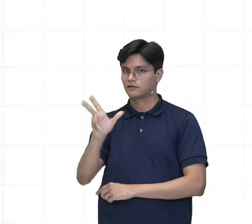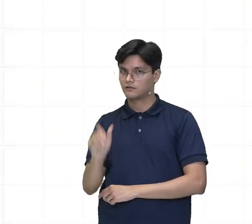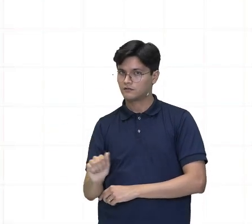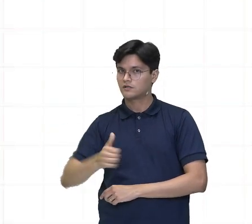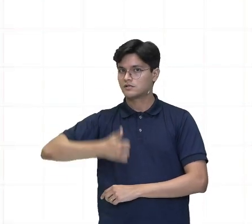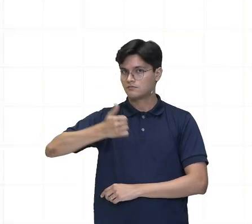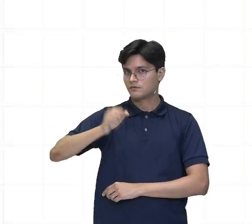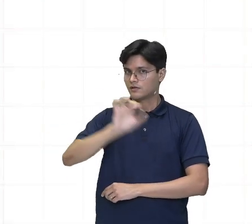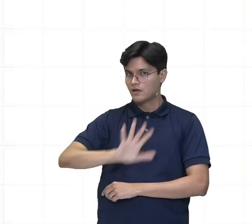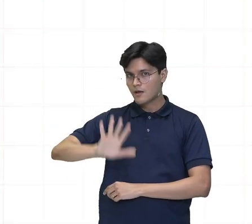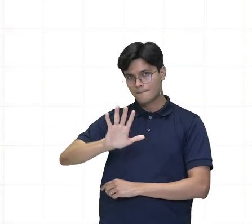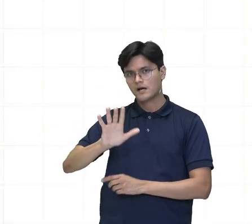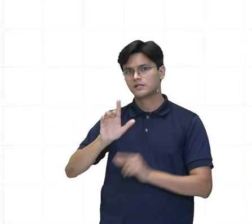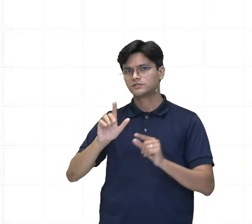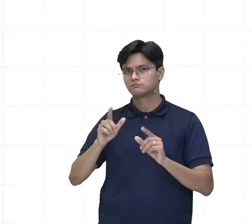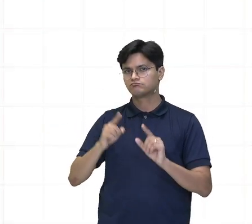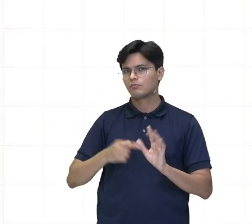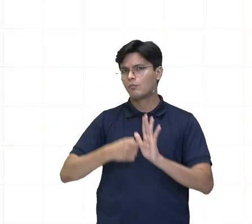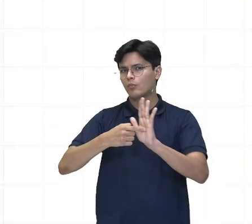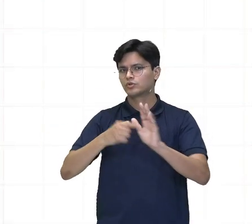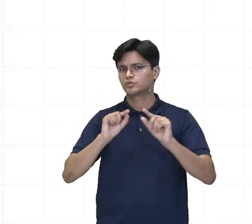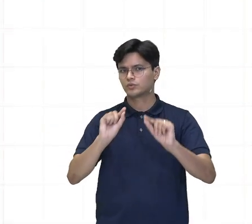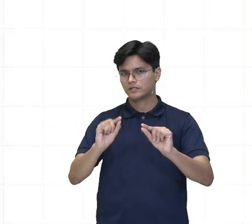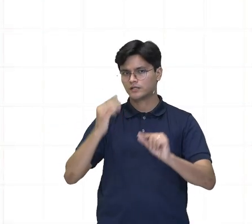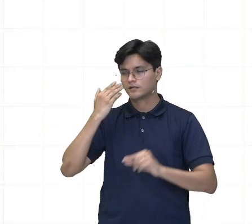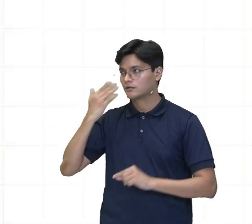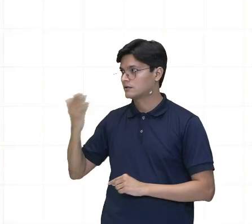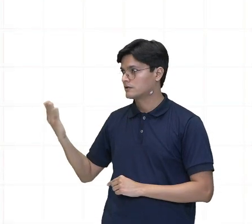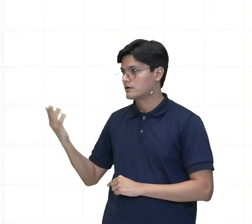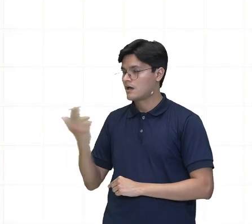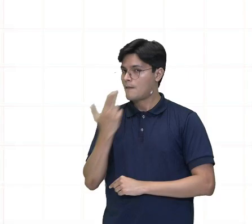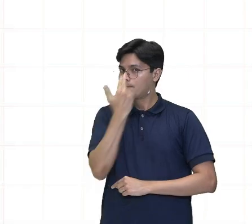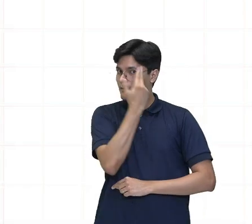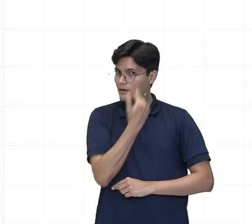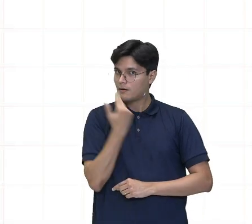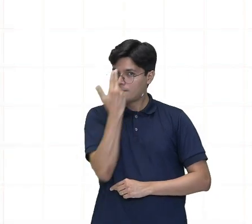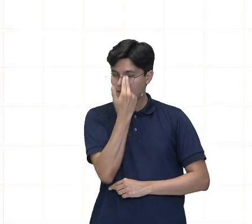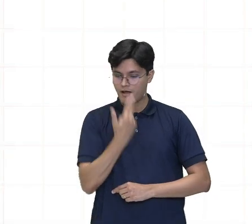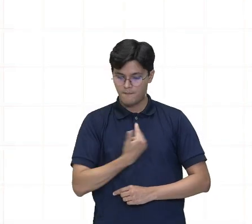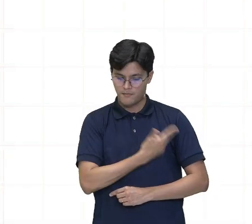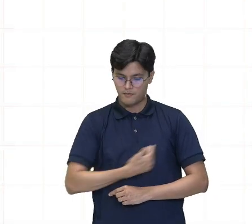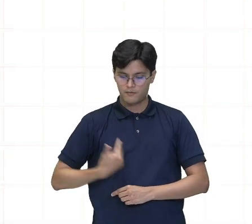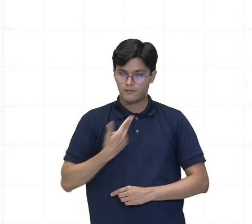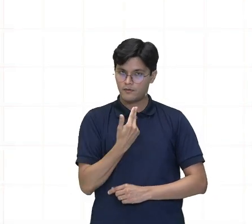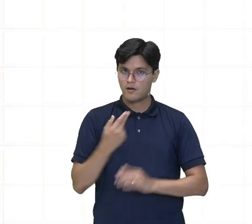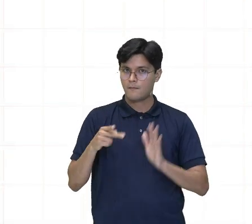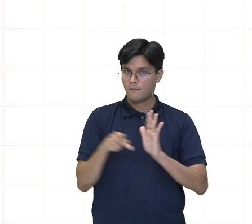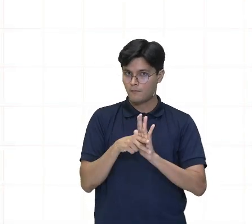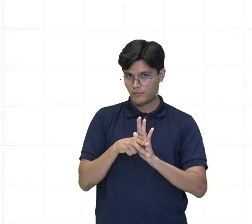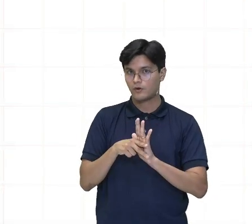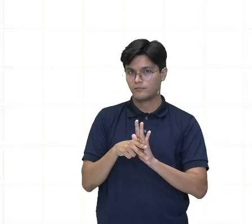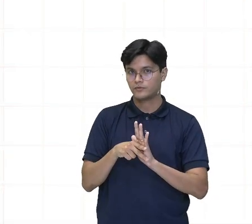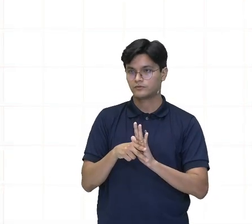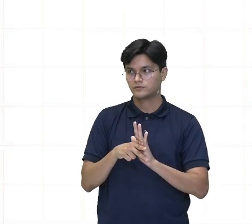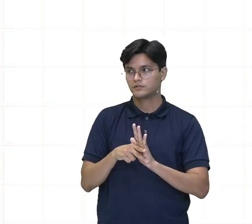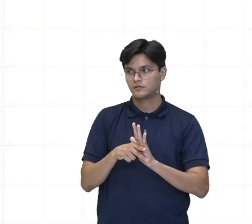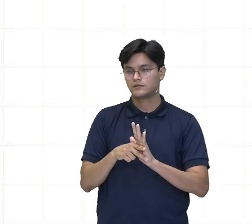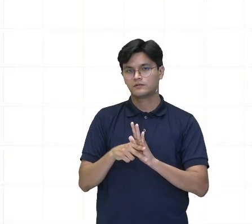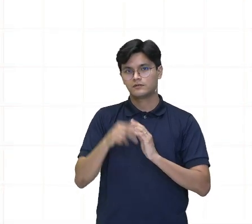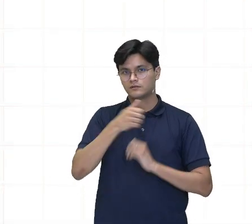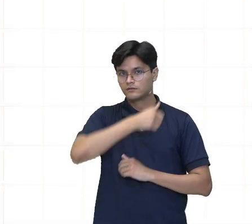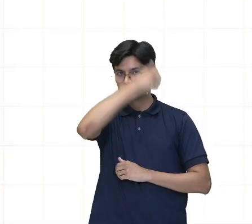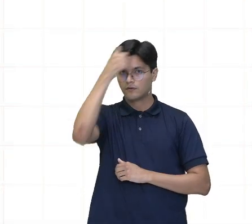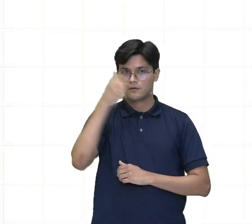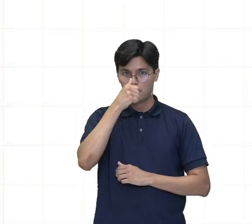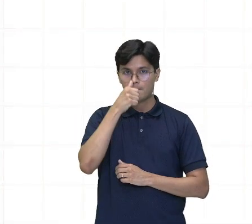pintura corporal africana dos povos do Vale do Rio Omo, na Etiópia. E na segunda imagem, nós temos uma